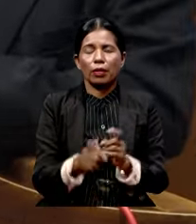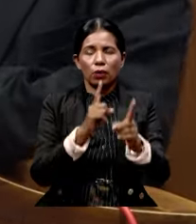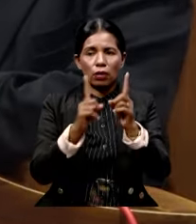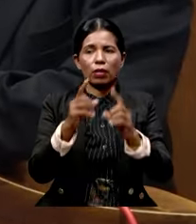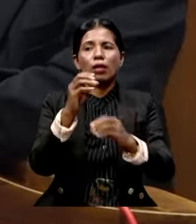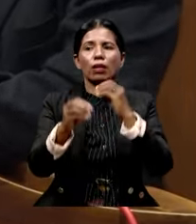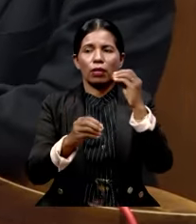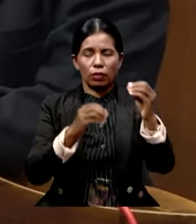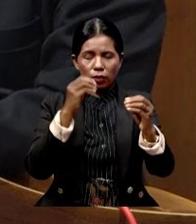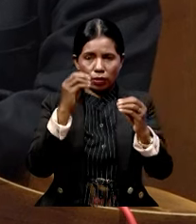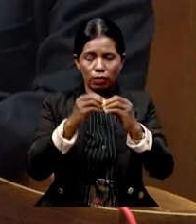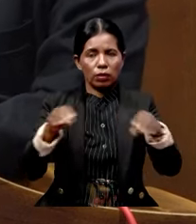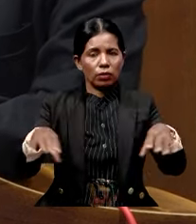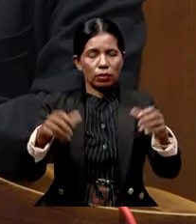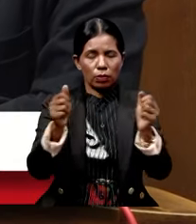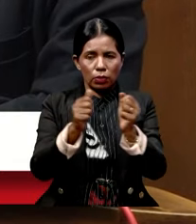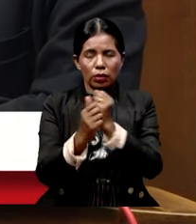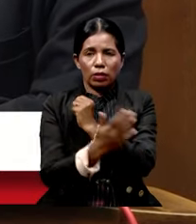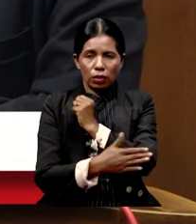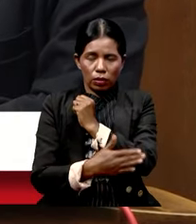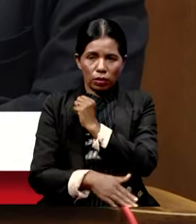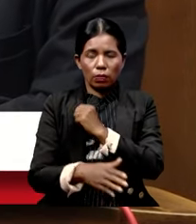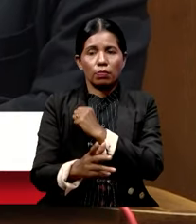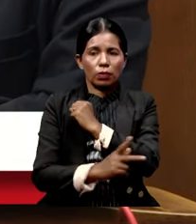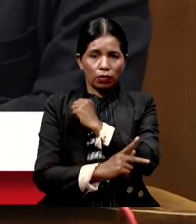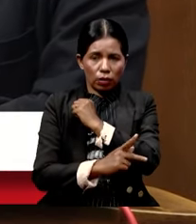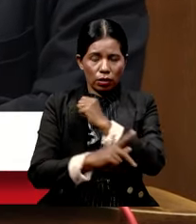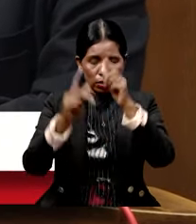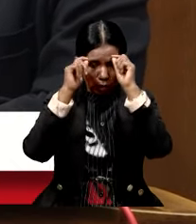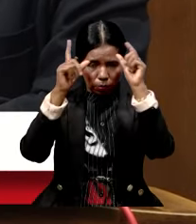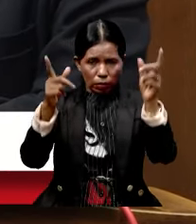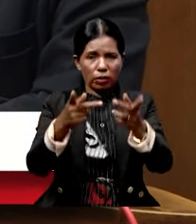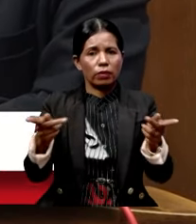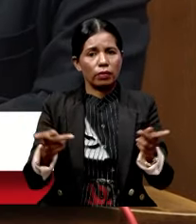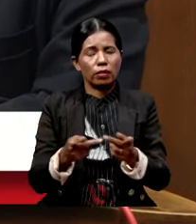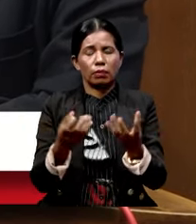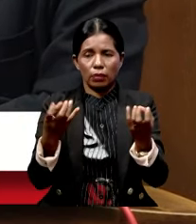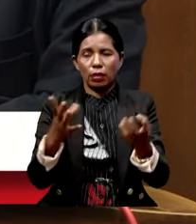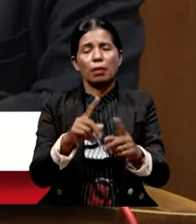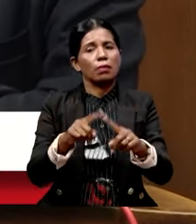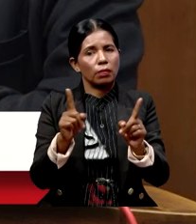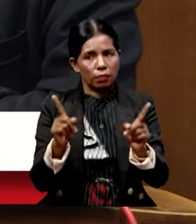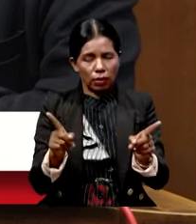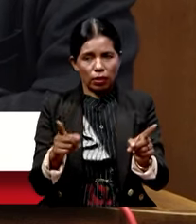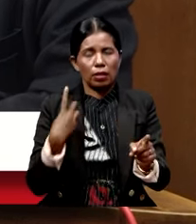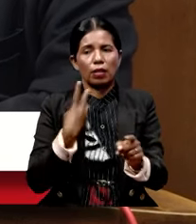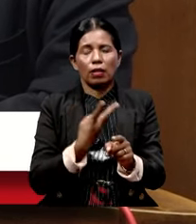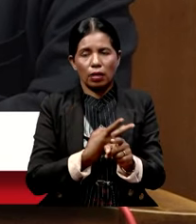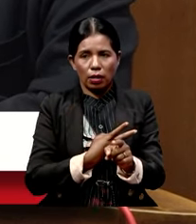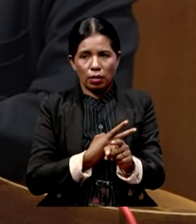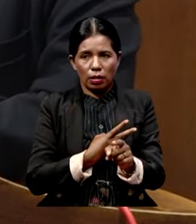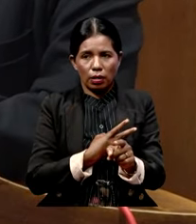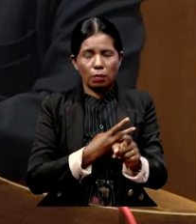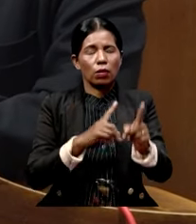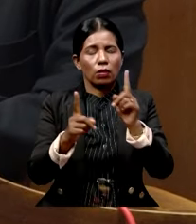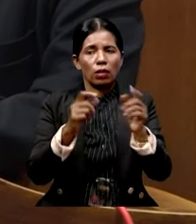a cooperação Portugal-Timor e a Ares Barak, mas a mim concordo malo